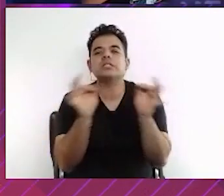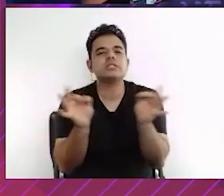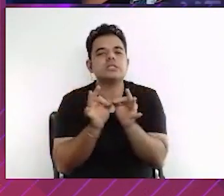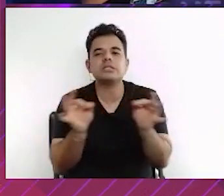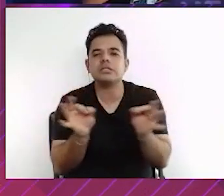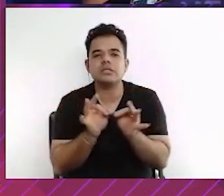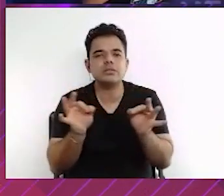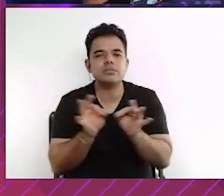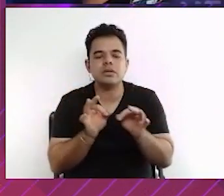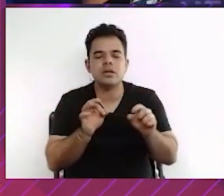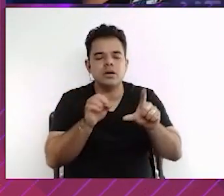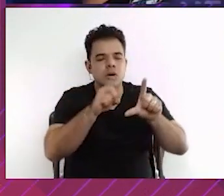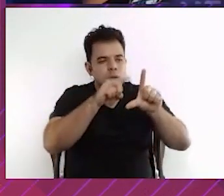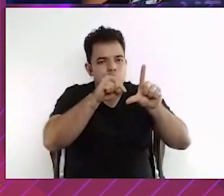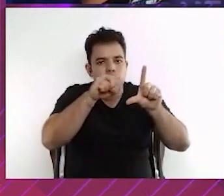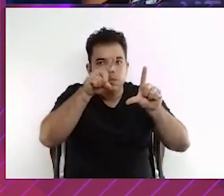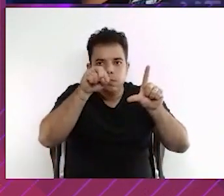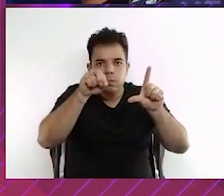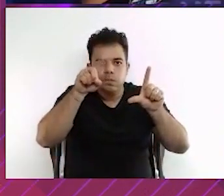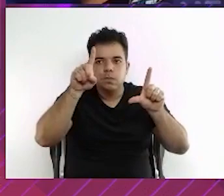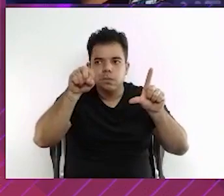verdade, você só vai estar usando